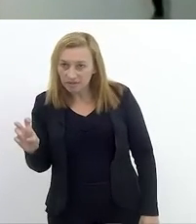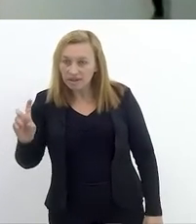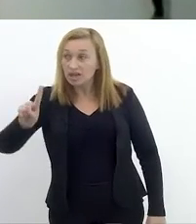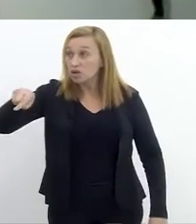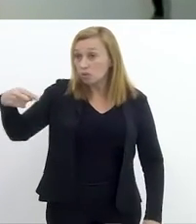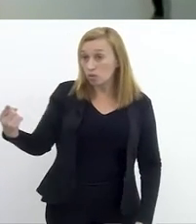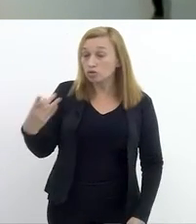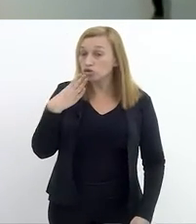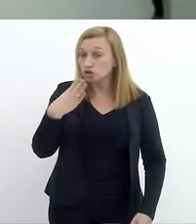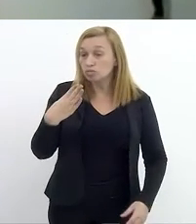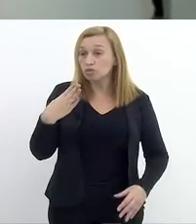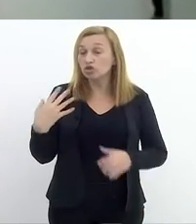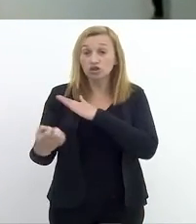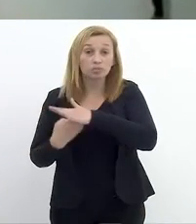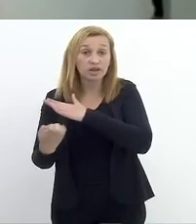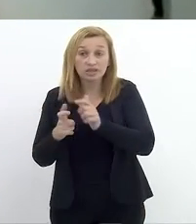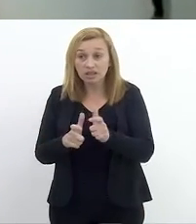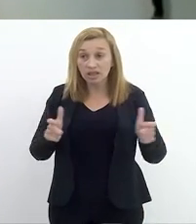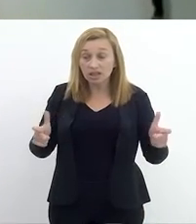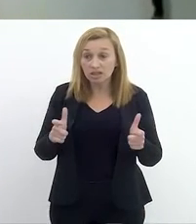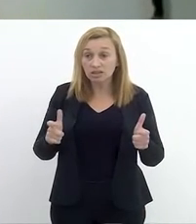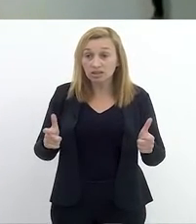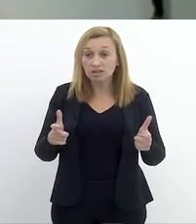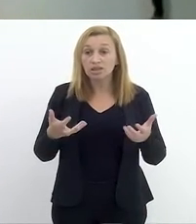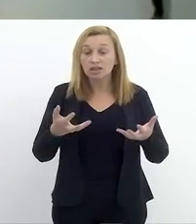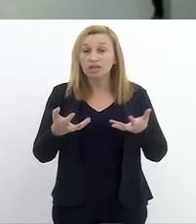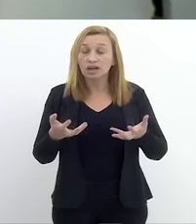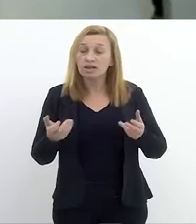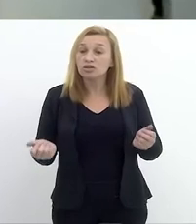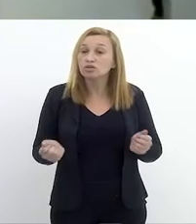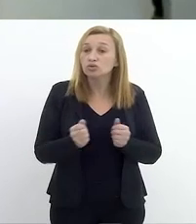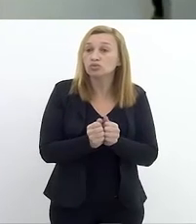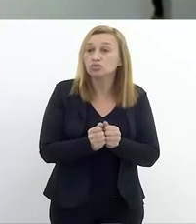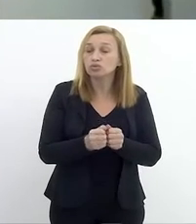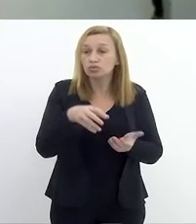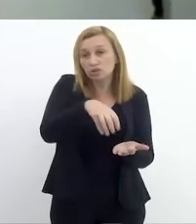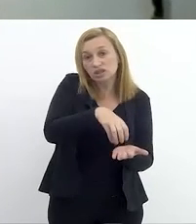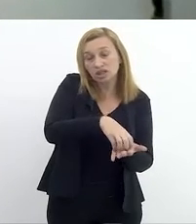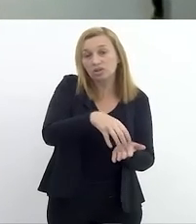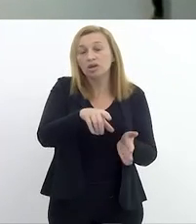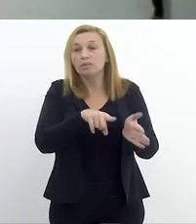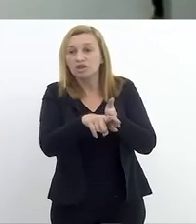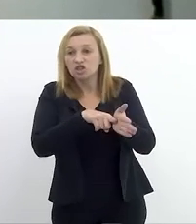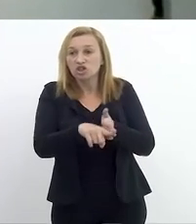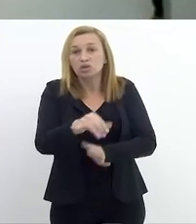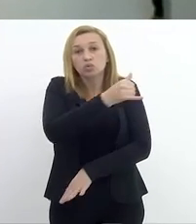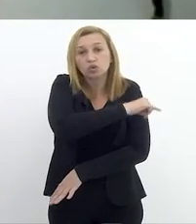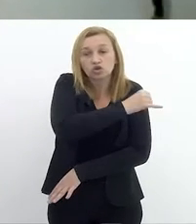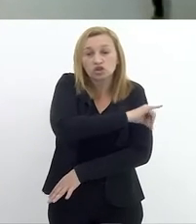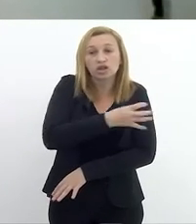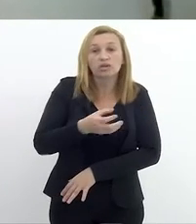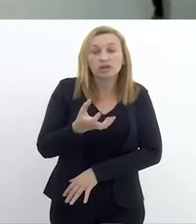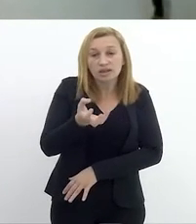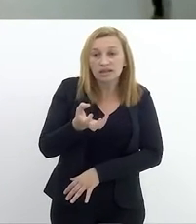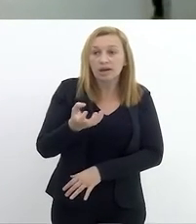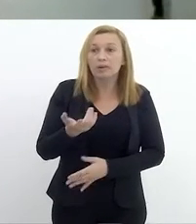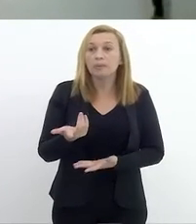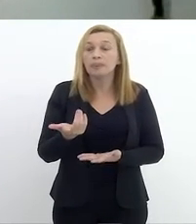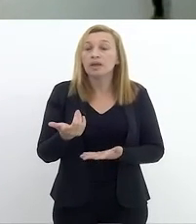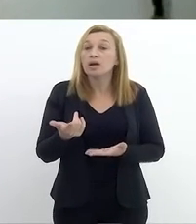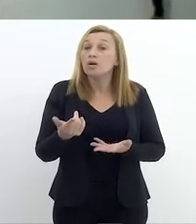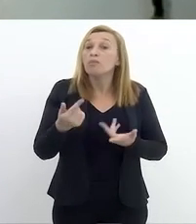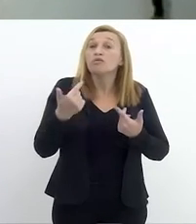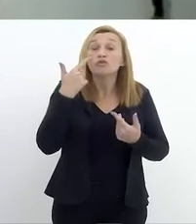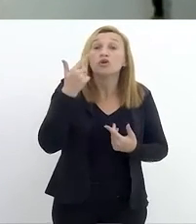que optaram por instalar seus centros de pesquisa no Rio de Janeiro, né? E por que isso? Porque identificaram